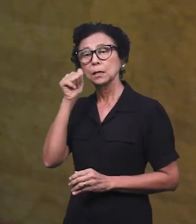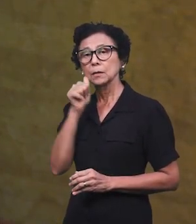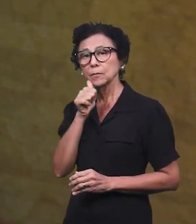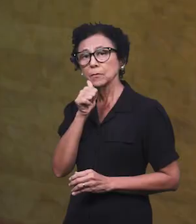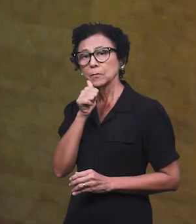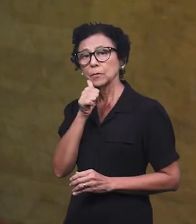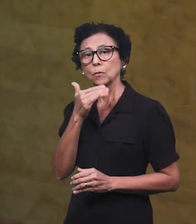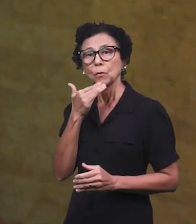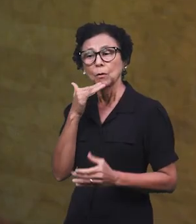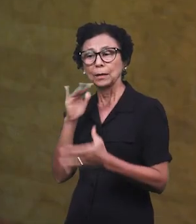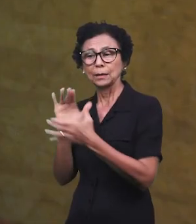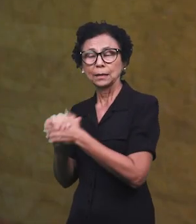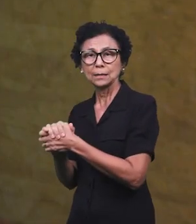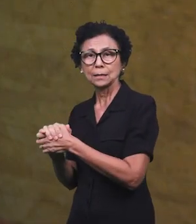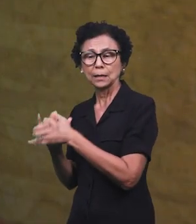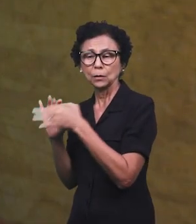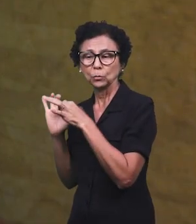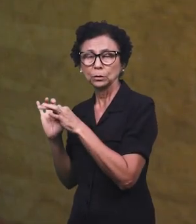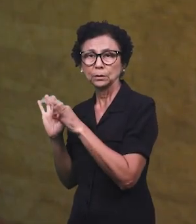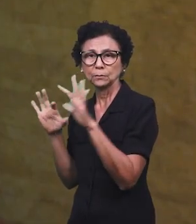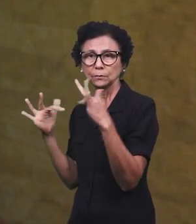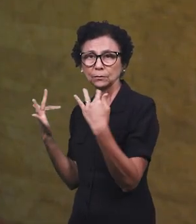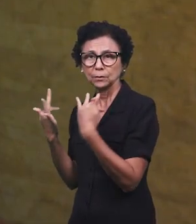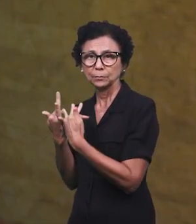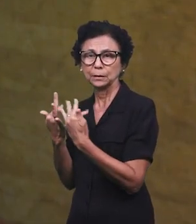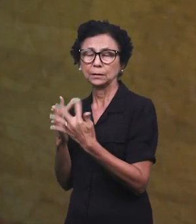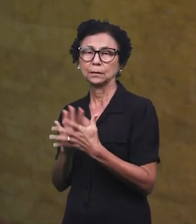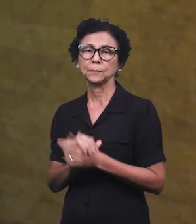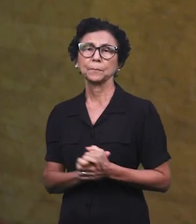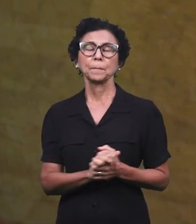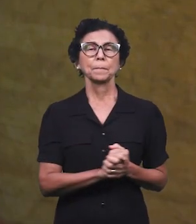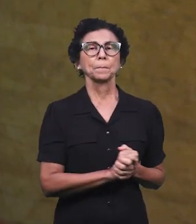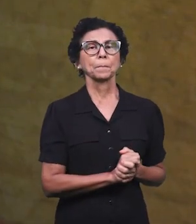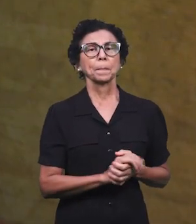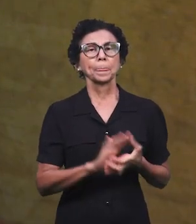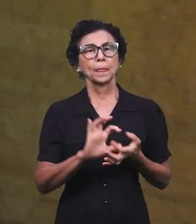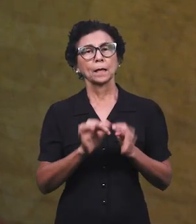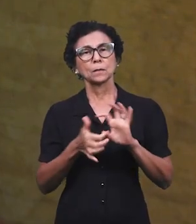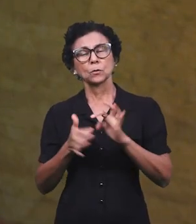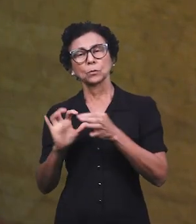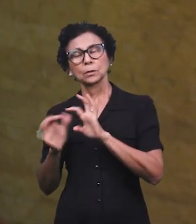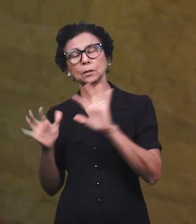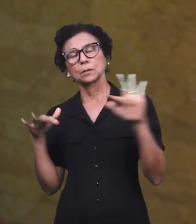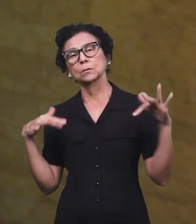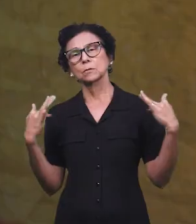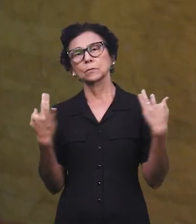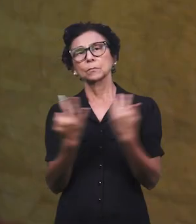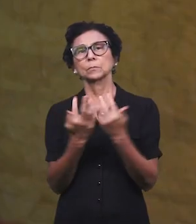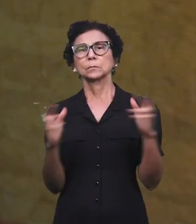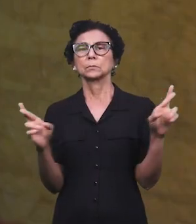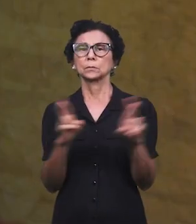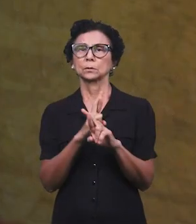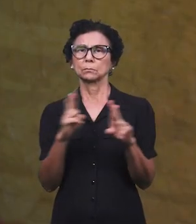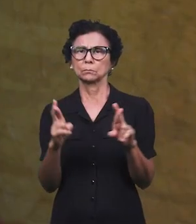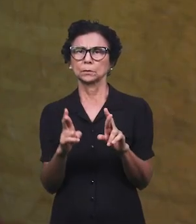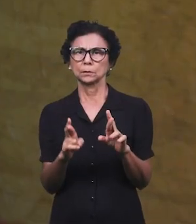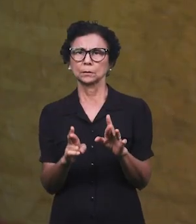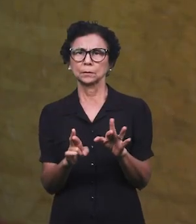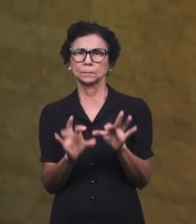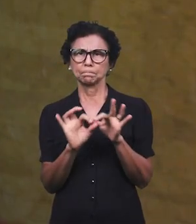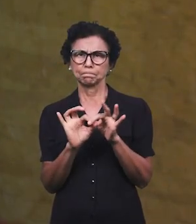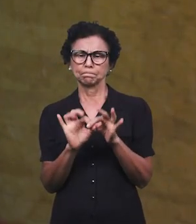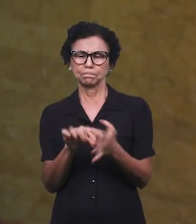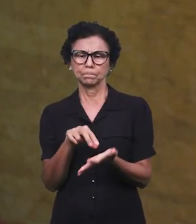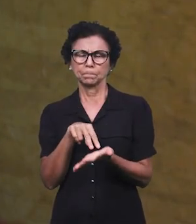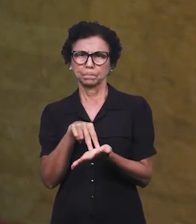pessoas envolvidas dentro desse contexto de família, o relacionamento precisa ser bem ajustado, porque